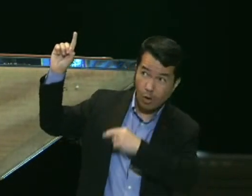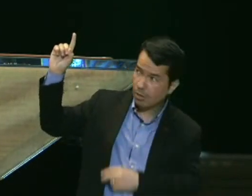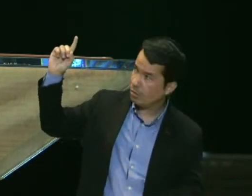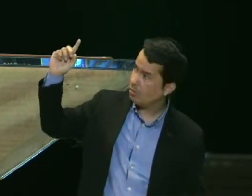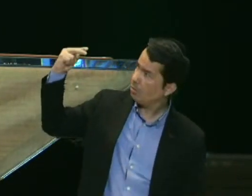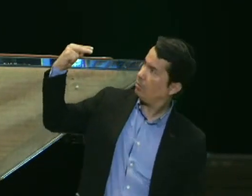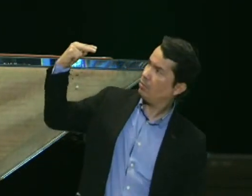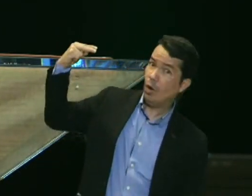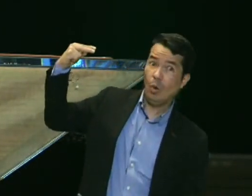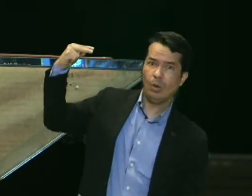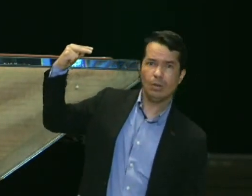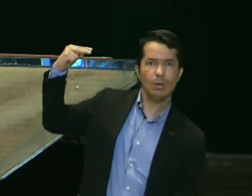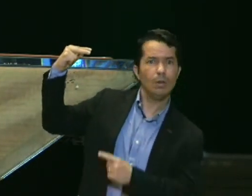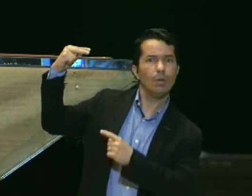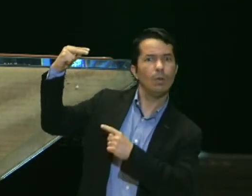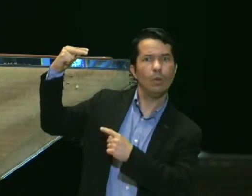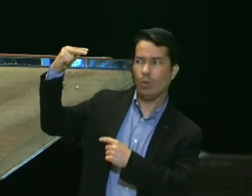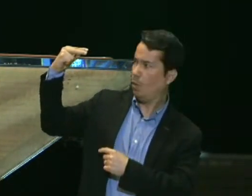necessidades.